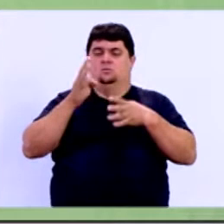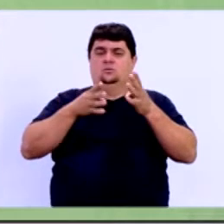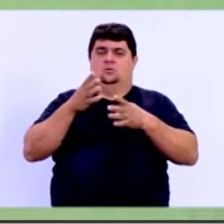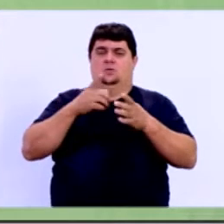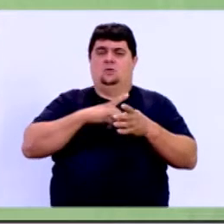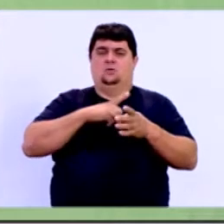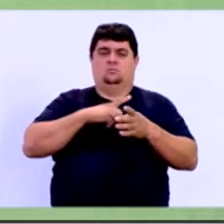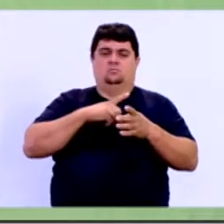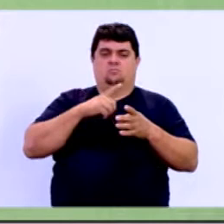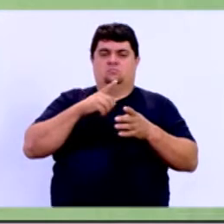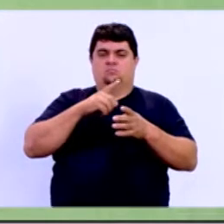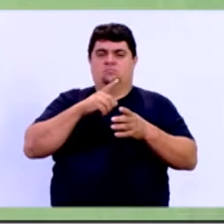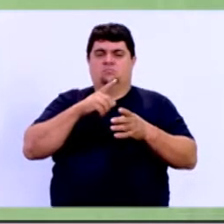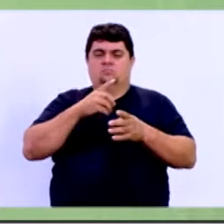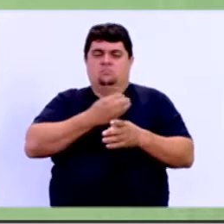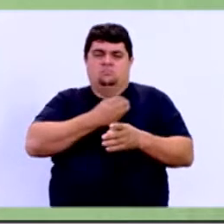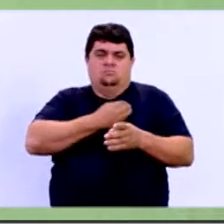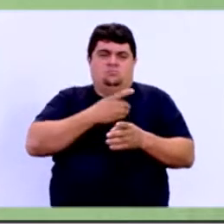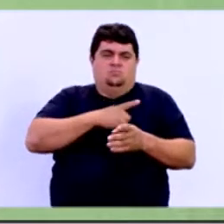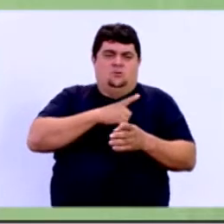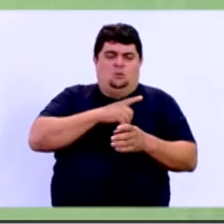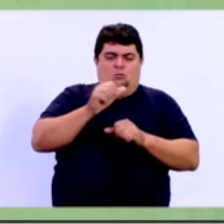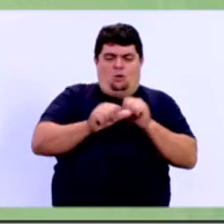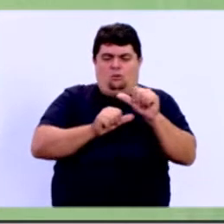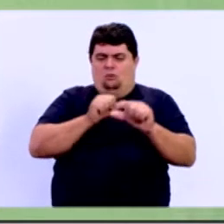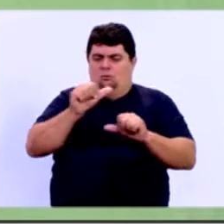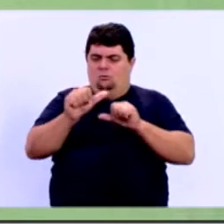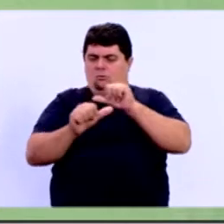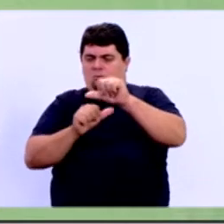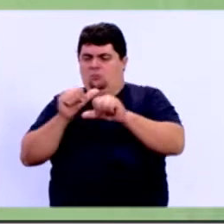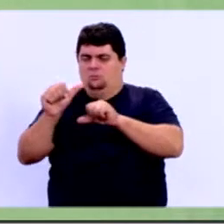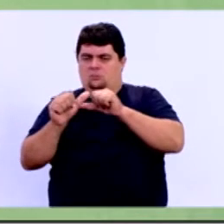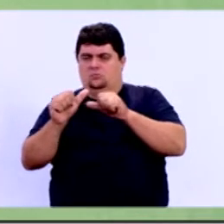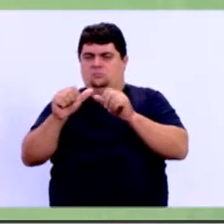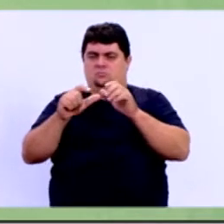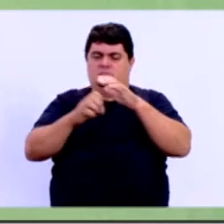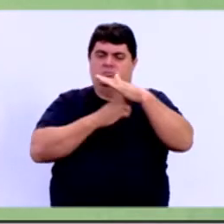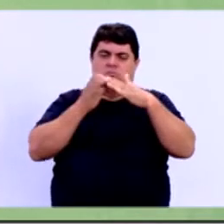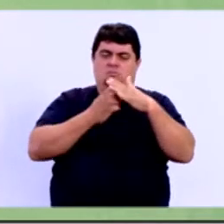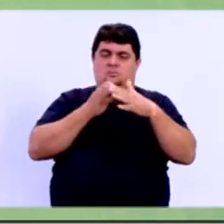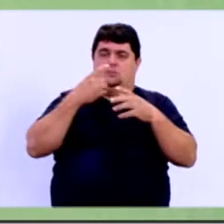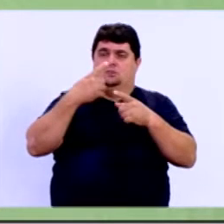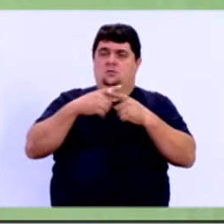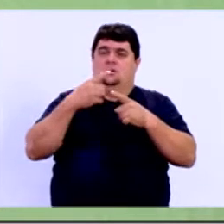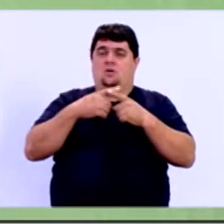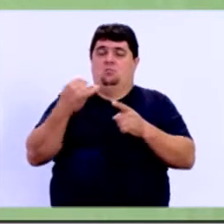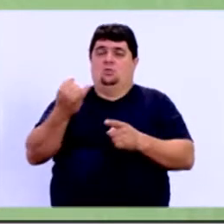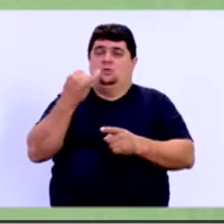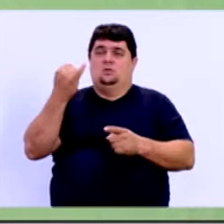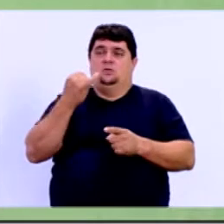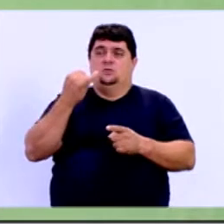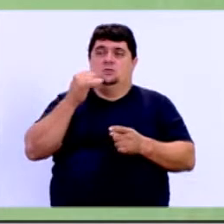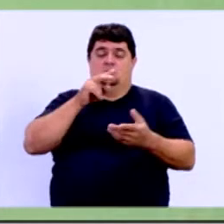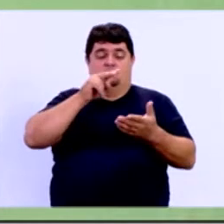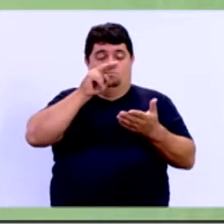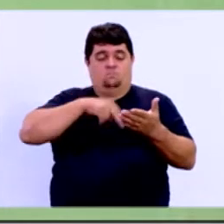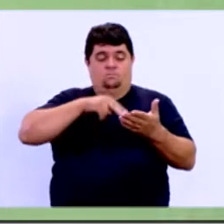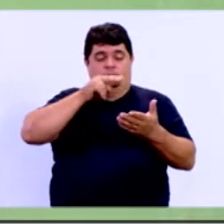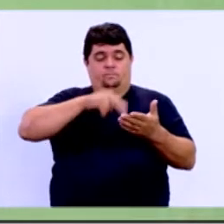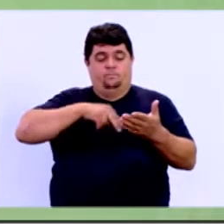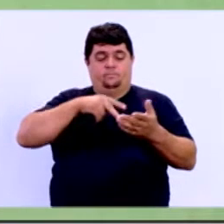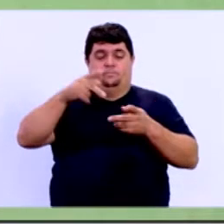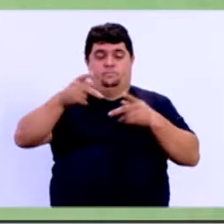esse cenário, ele muda a todo momento, motivo pelo qual é importante